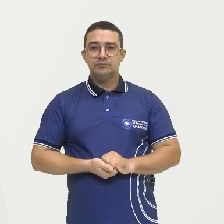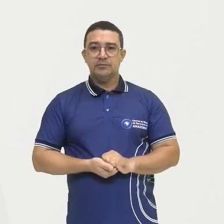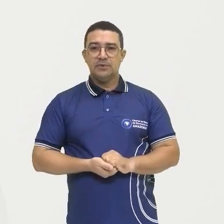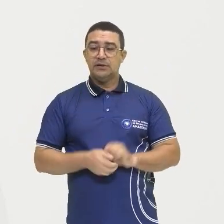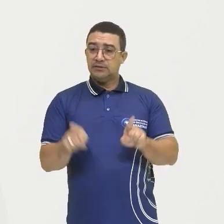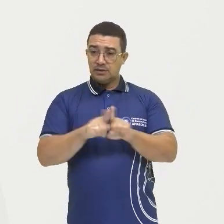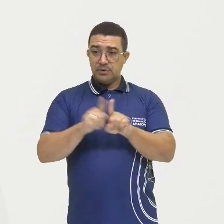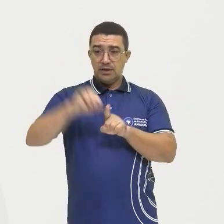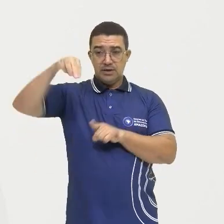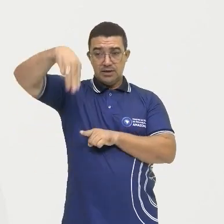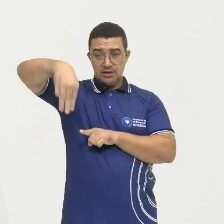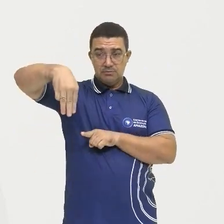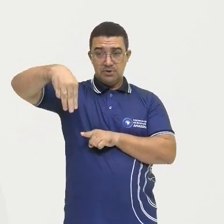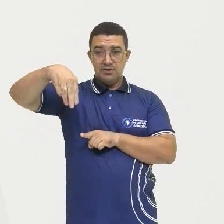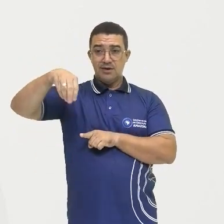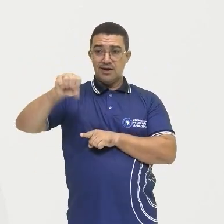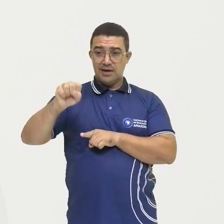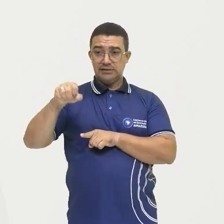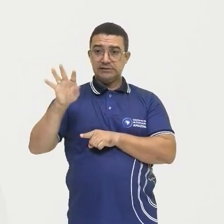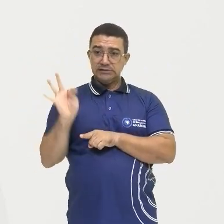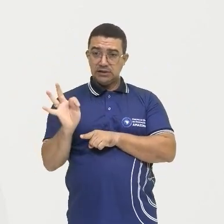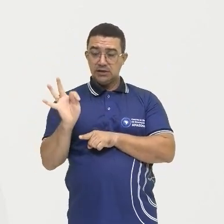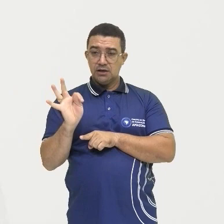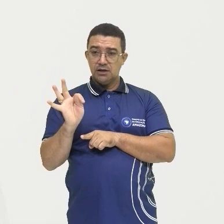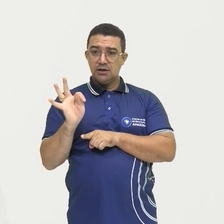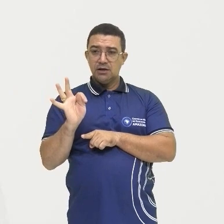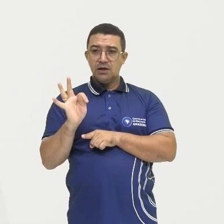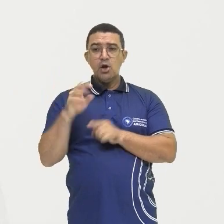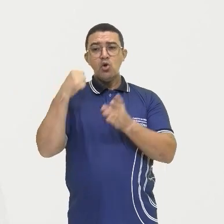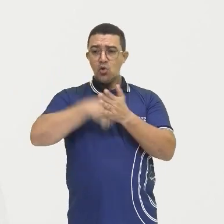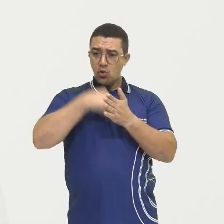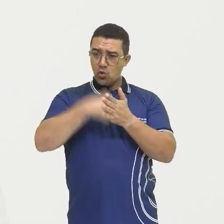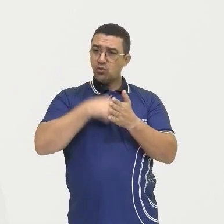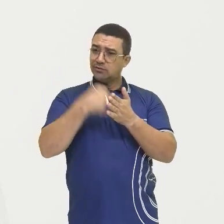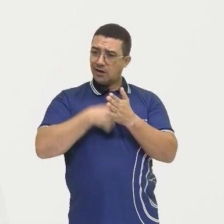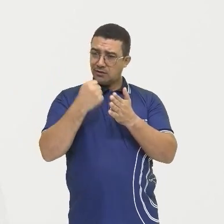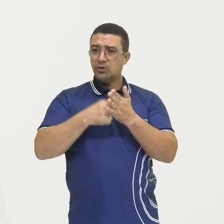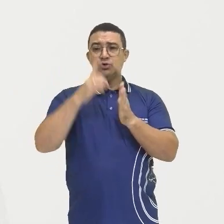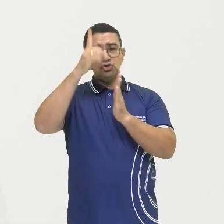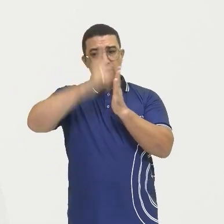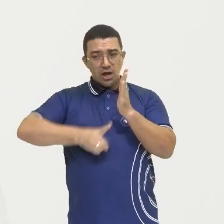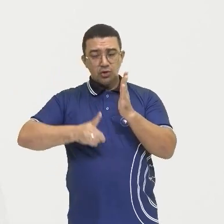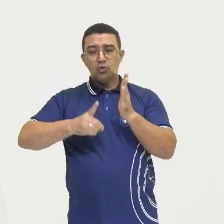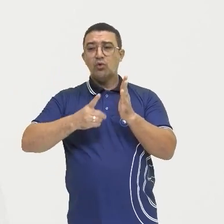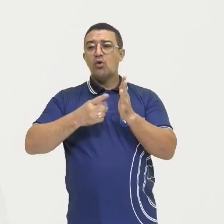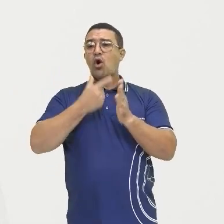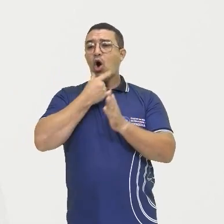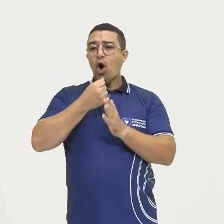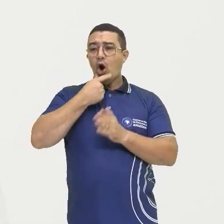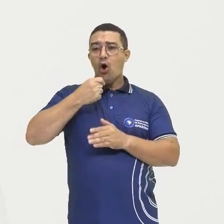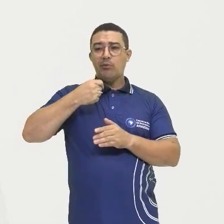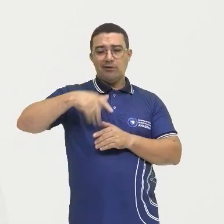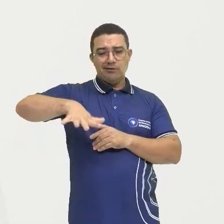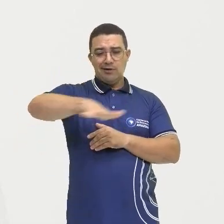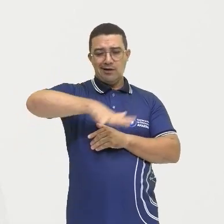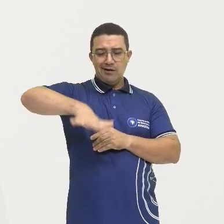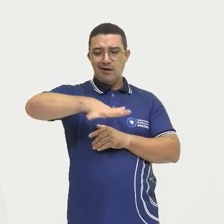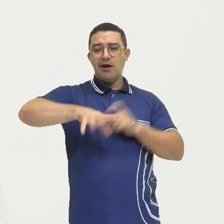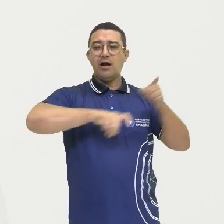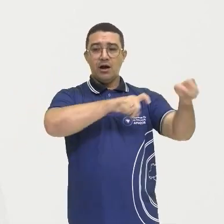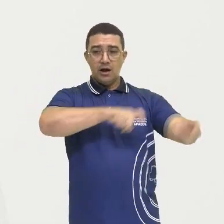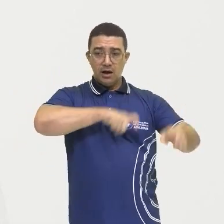o MST, ele não luta somente pelos direitos do homem do campo, tá certo? Ele vai lutar também pelas